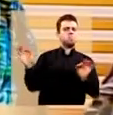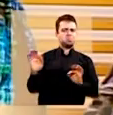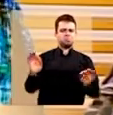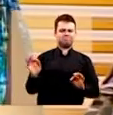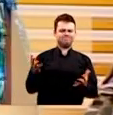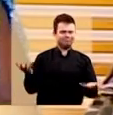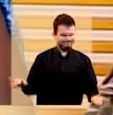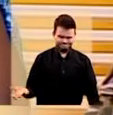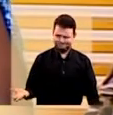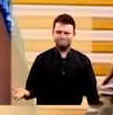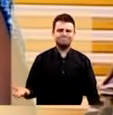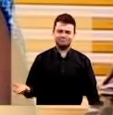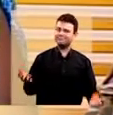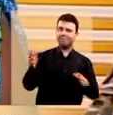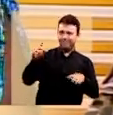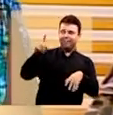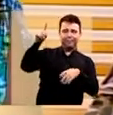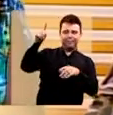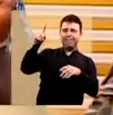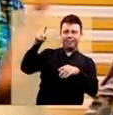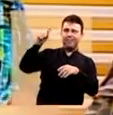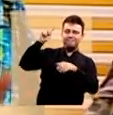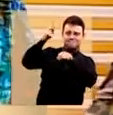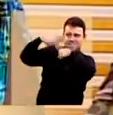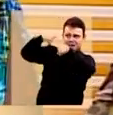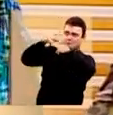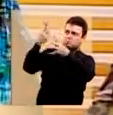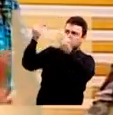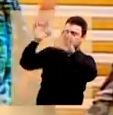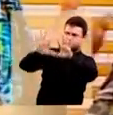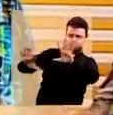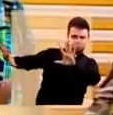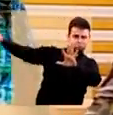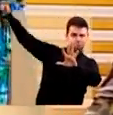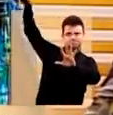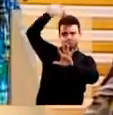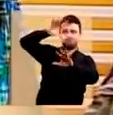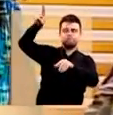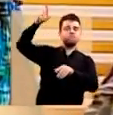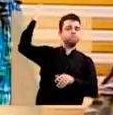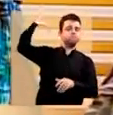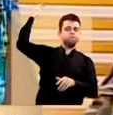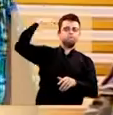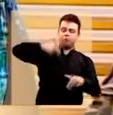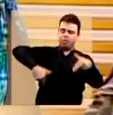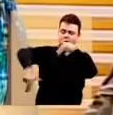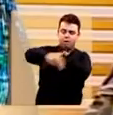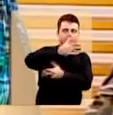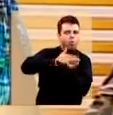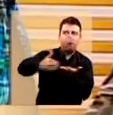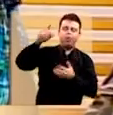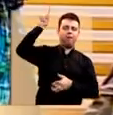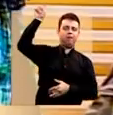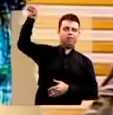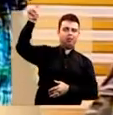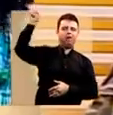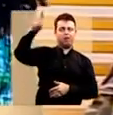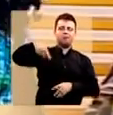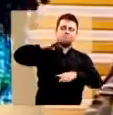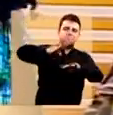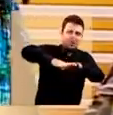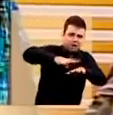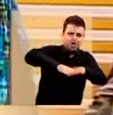você pense, se eu estou falando num continente que é a origem da humanidade, porque de lá surgiram as primeiras civilizações, estou falando que é a origem